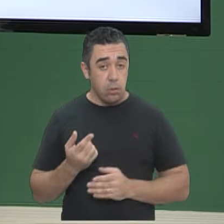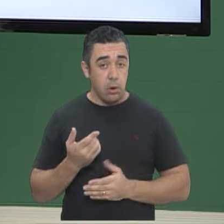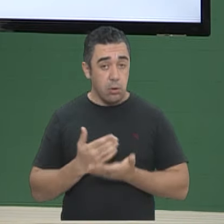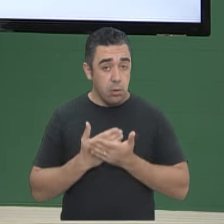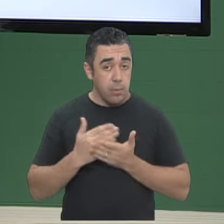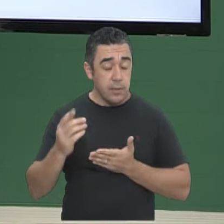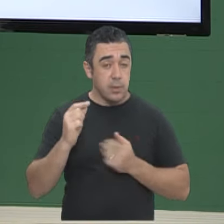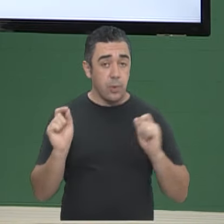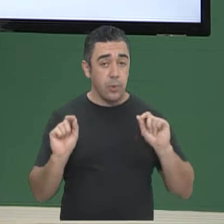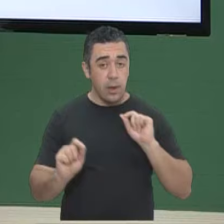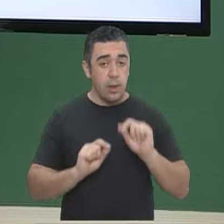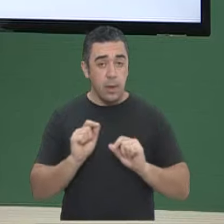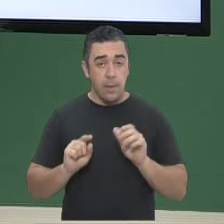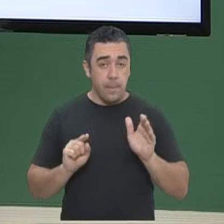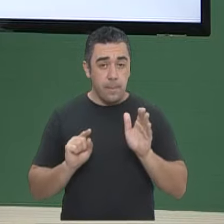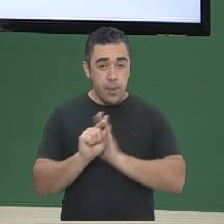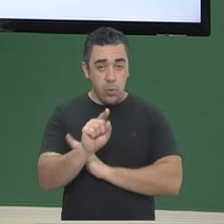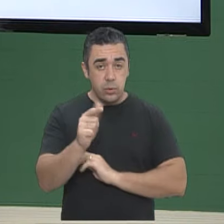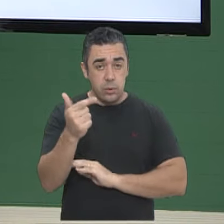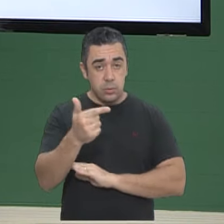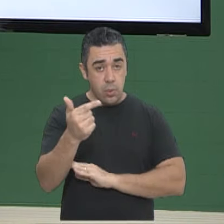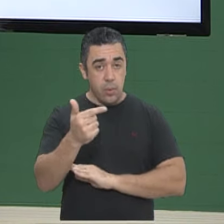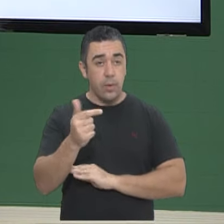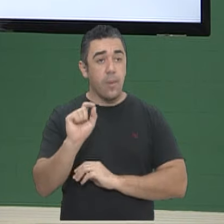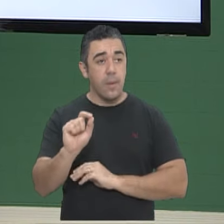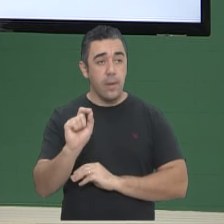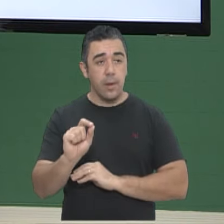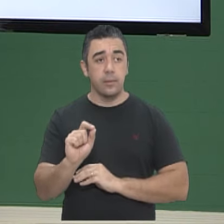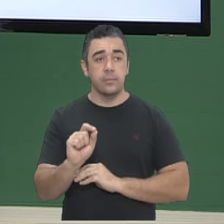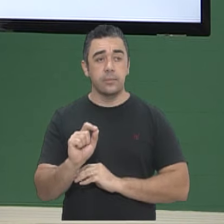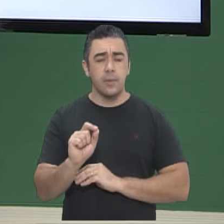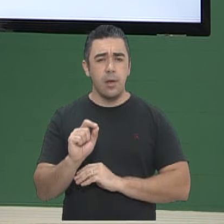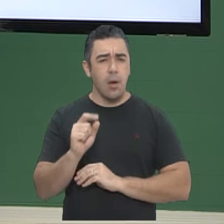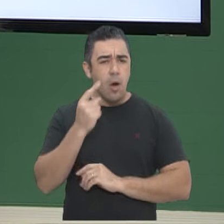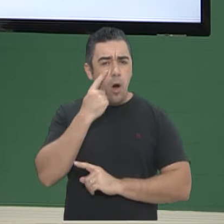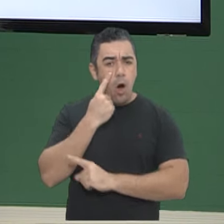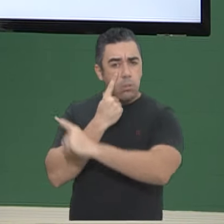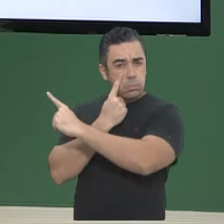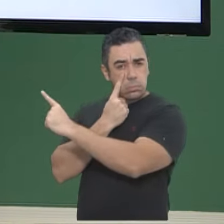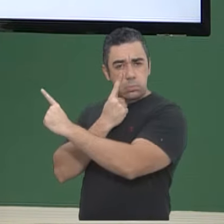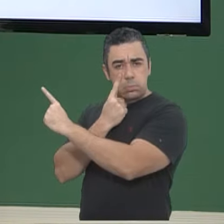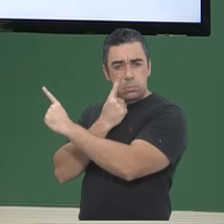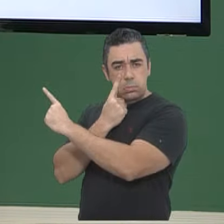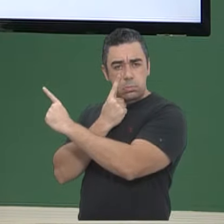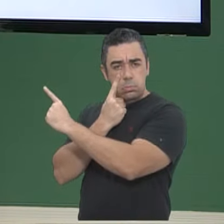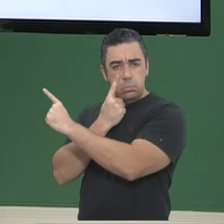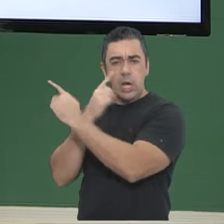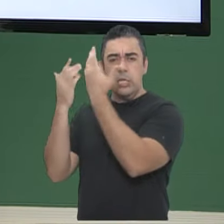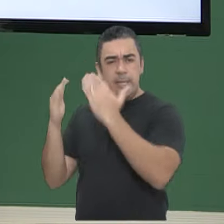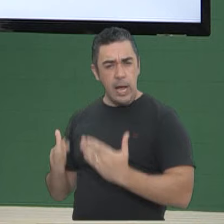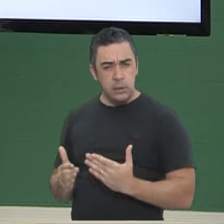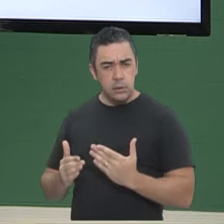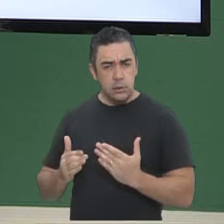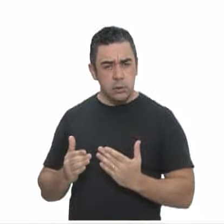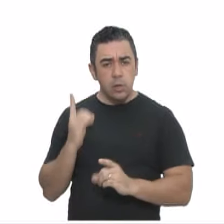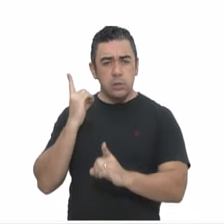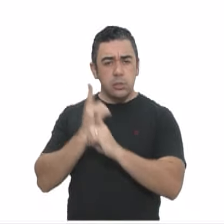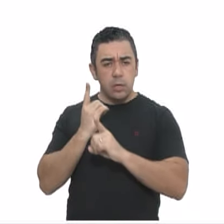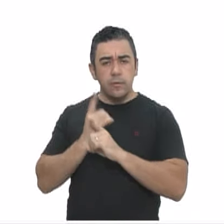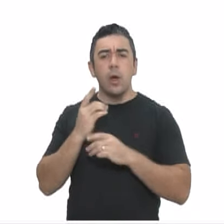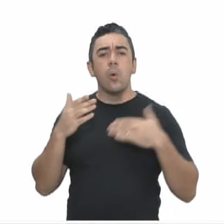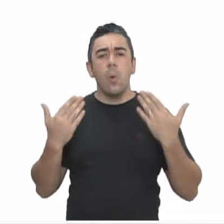ao nosso quiz, nosso segundo quiz, que é analisar a imagem e